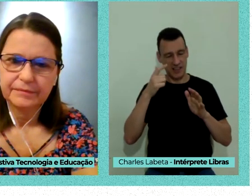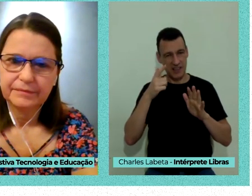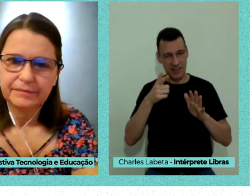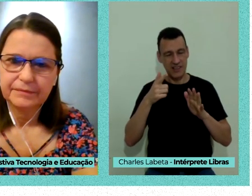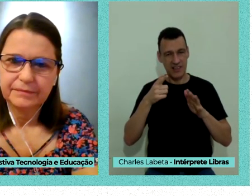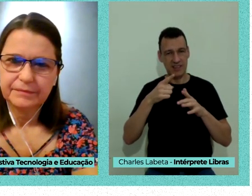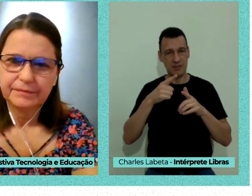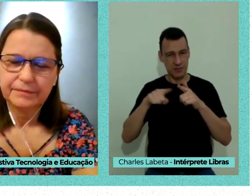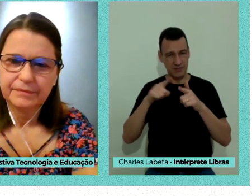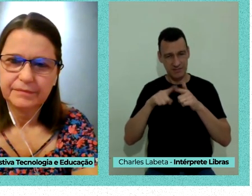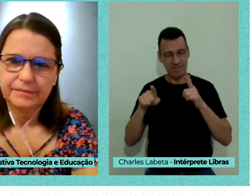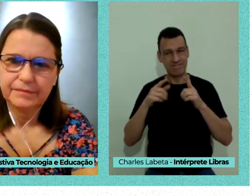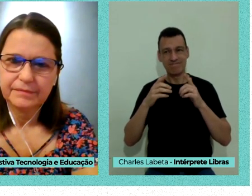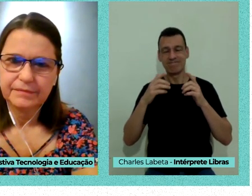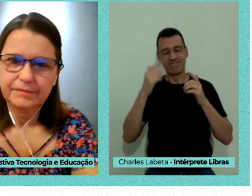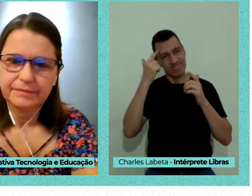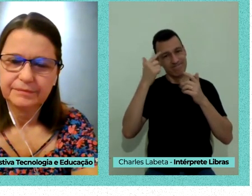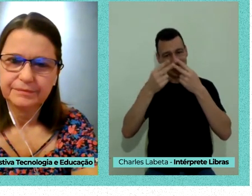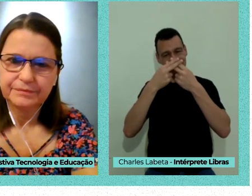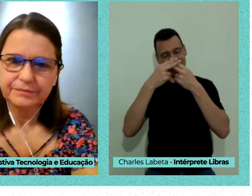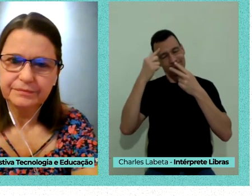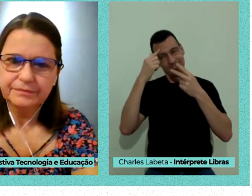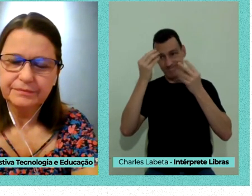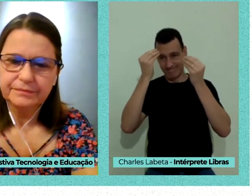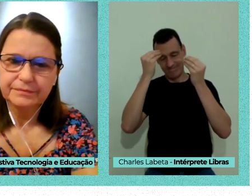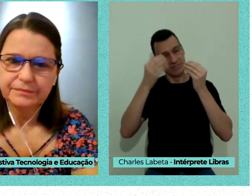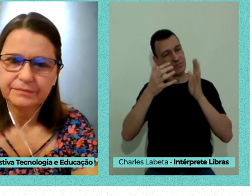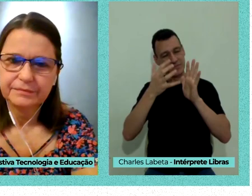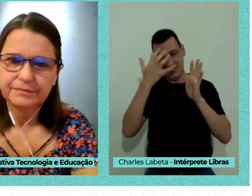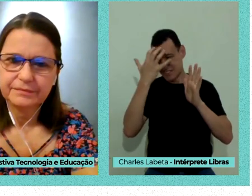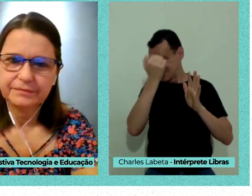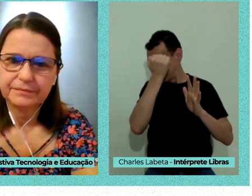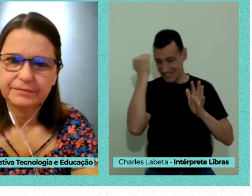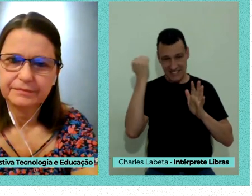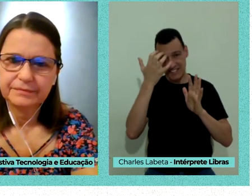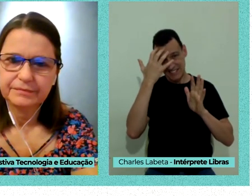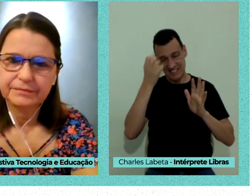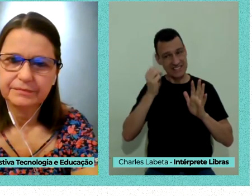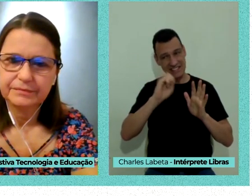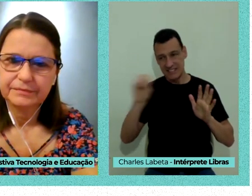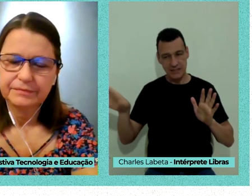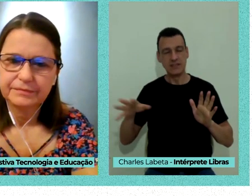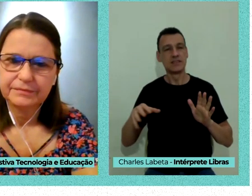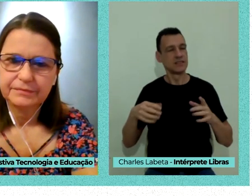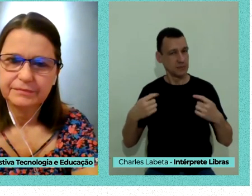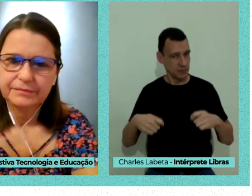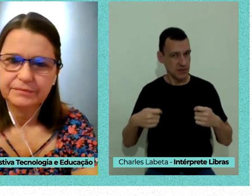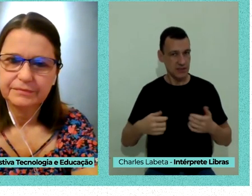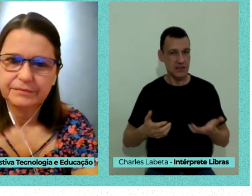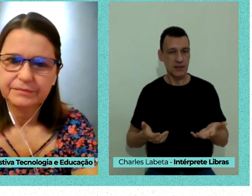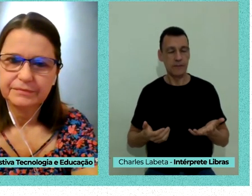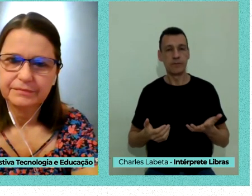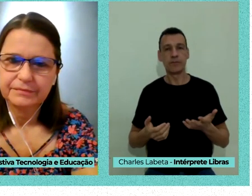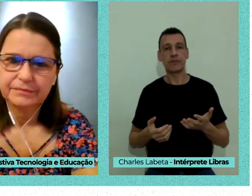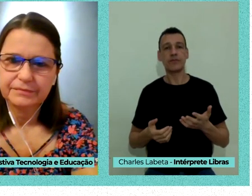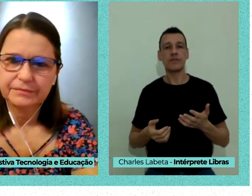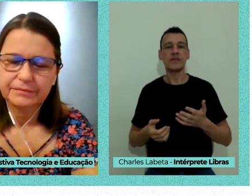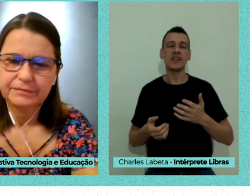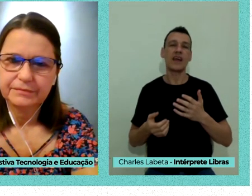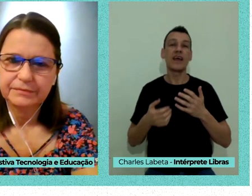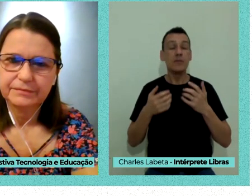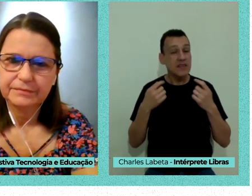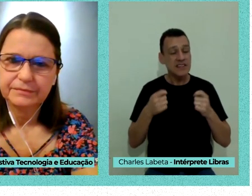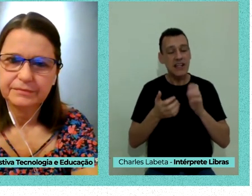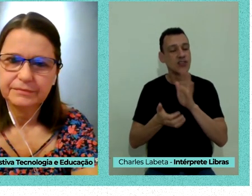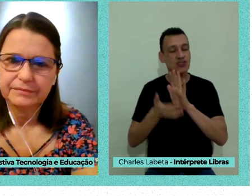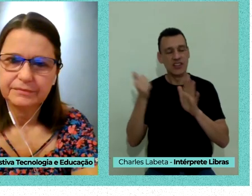E que, de alguma forma, impossibilita de romper com as práticas racistas,